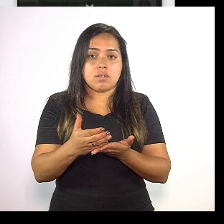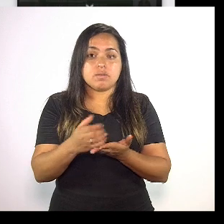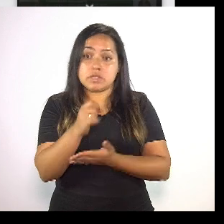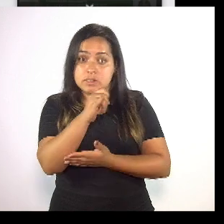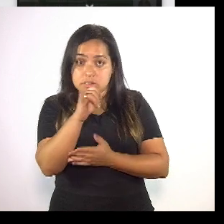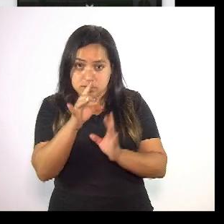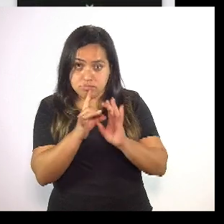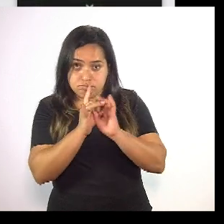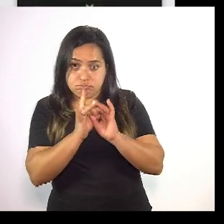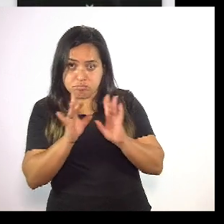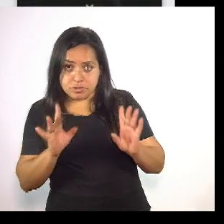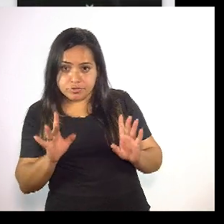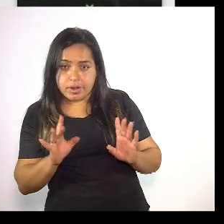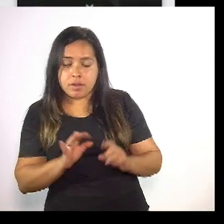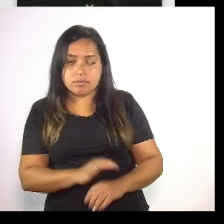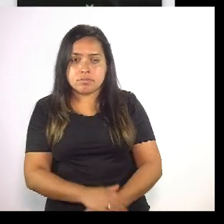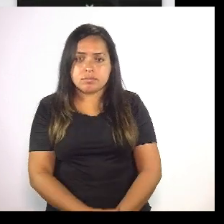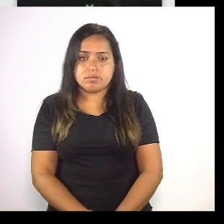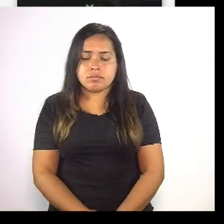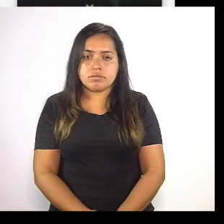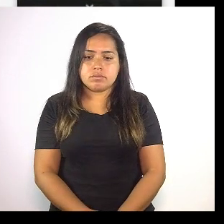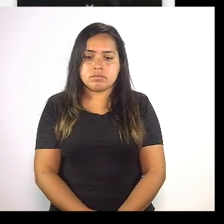permitirem,